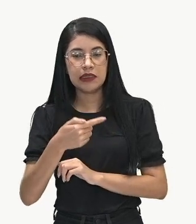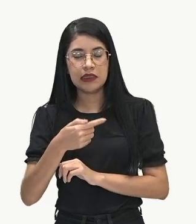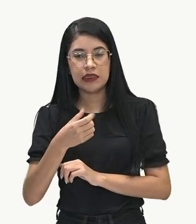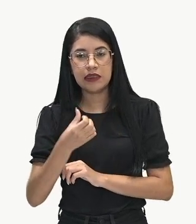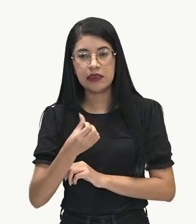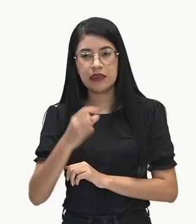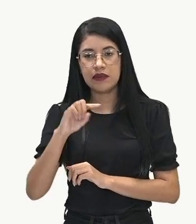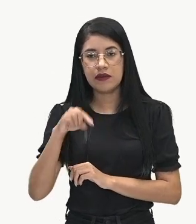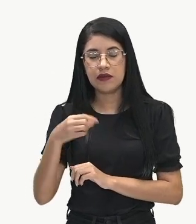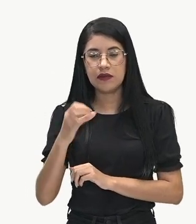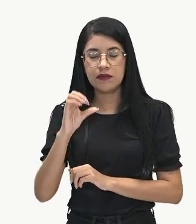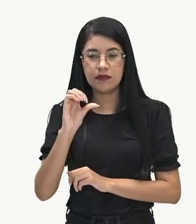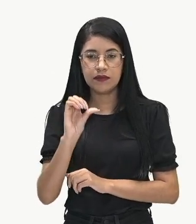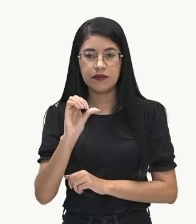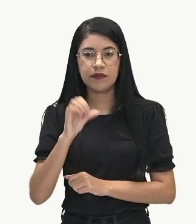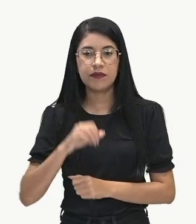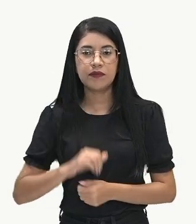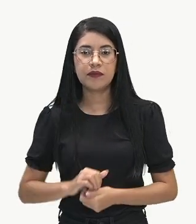276,9.